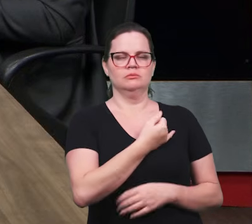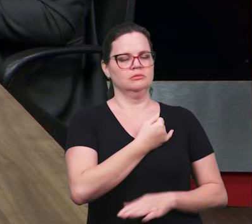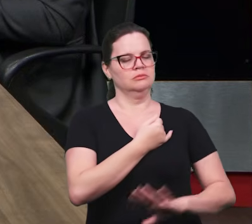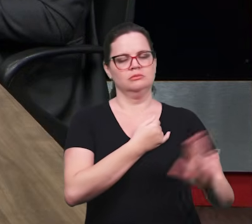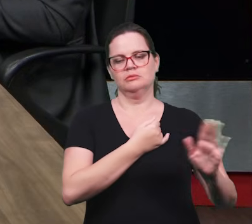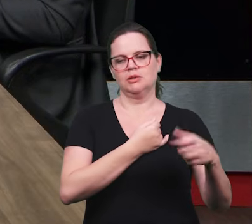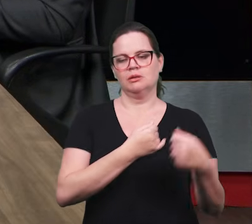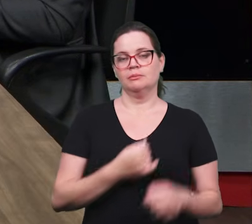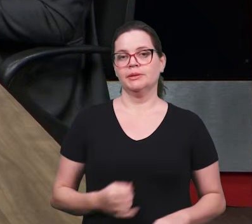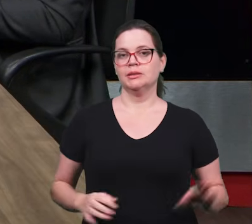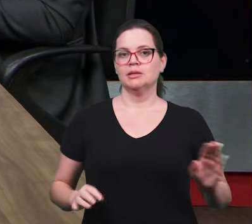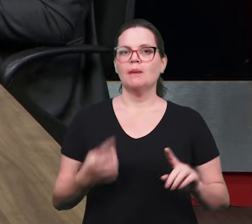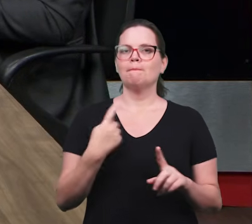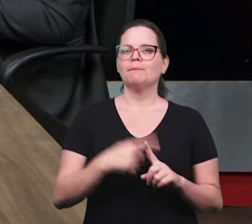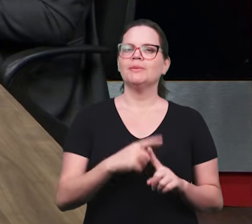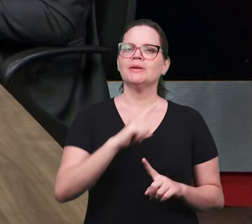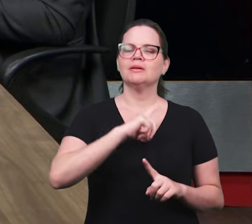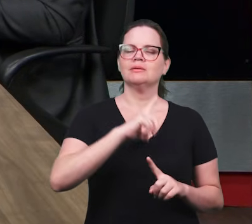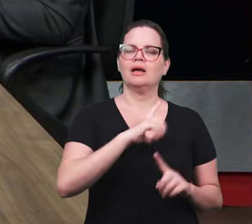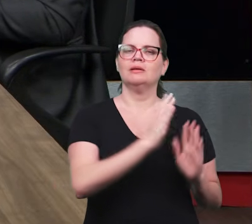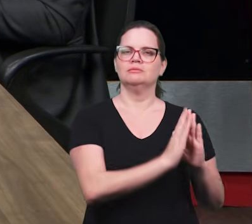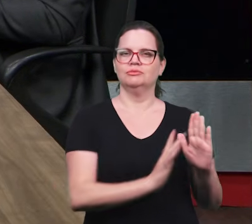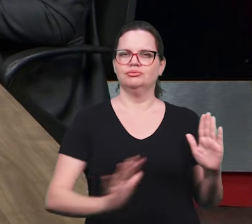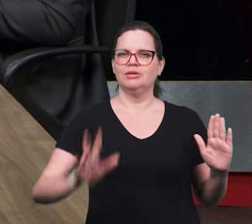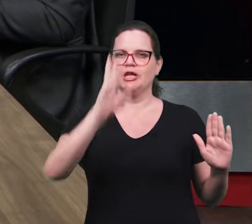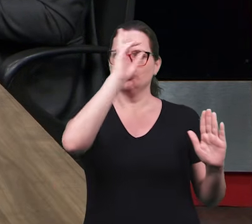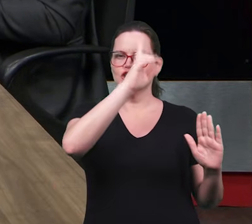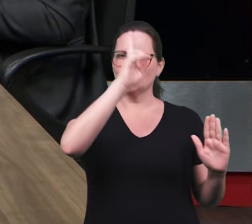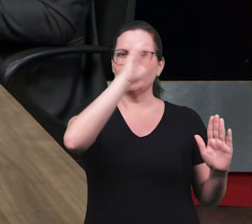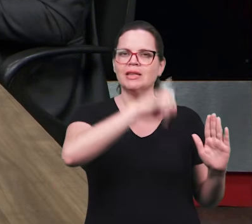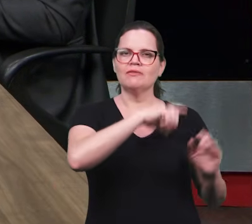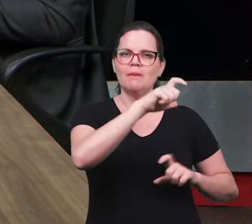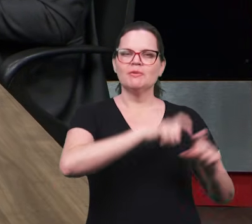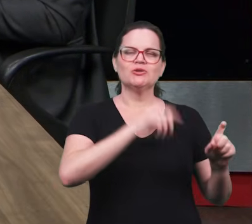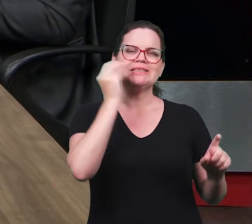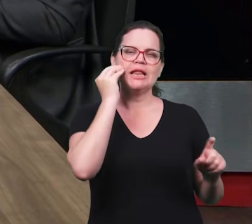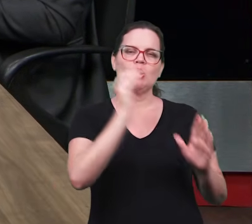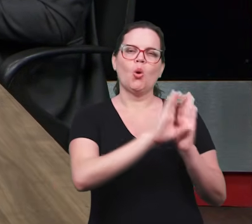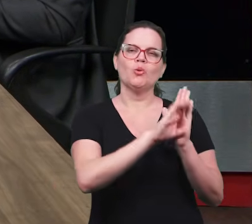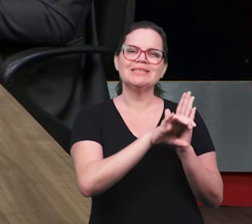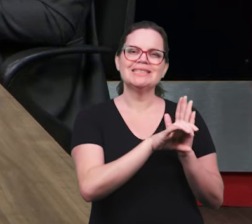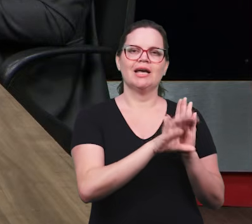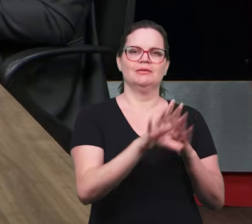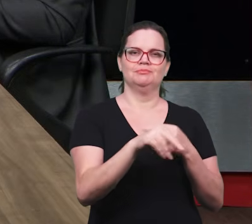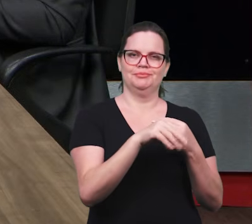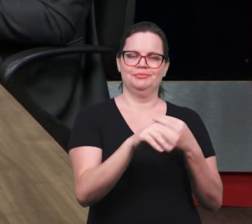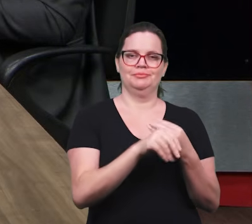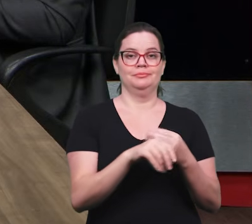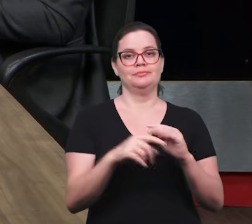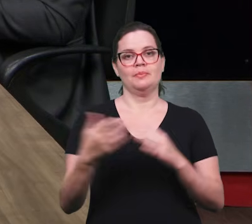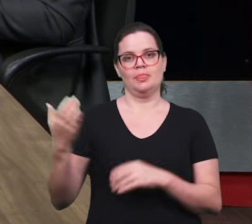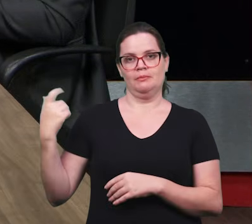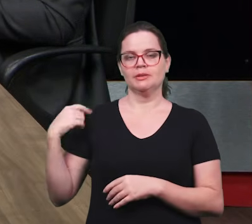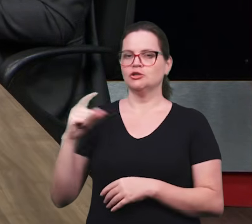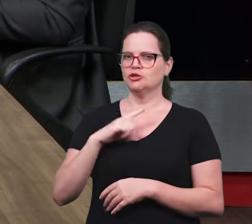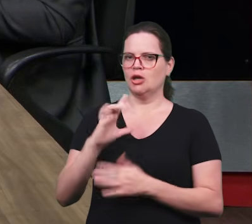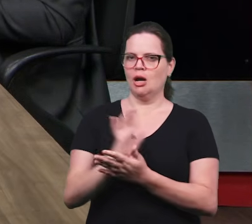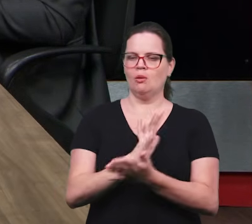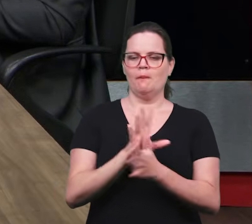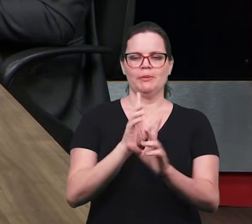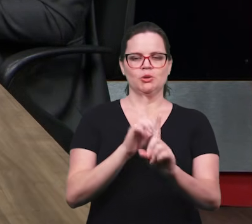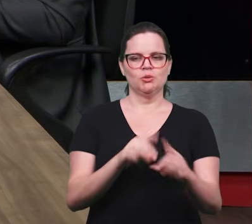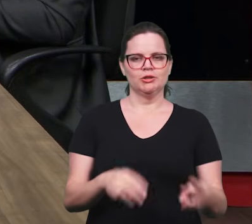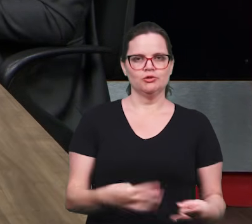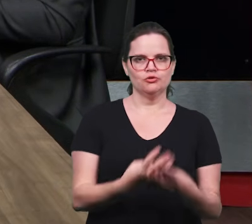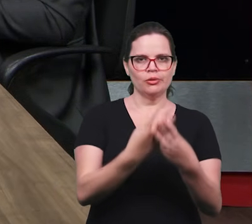foi tentando acrescentar conceitos diferentes. E aí, na época de Paulo, já tinha as doutrinas judaizantes, já tinha o